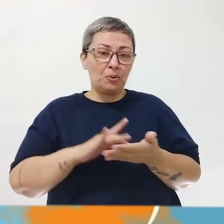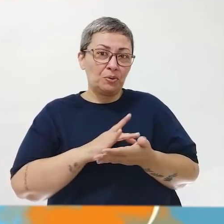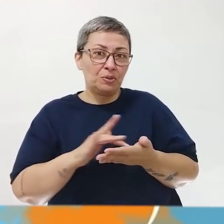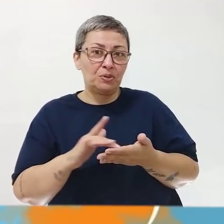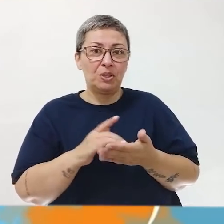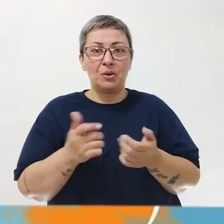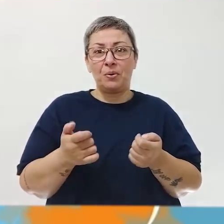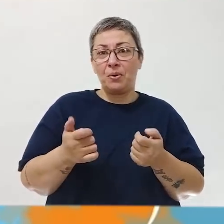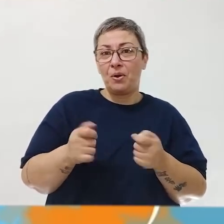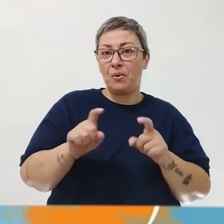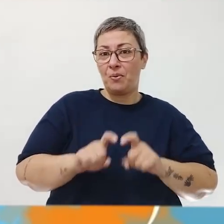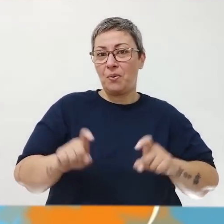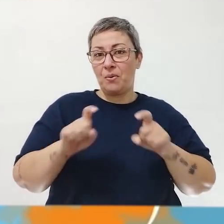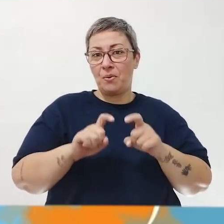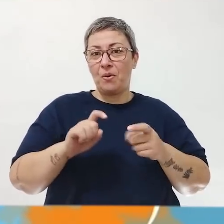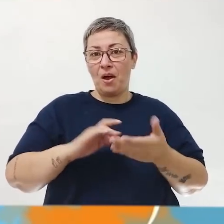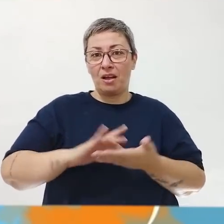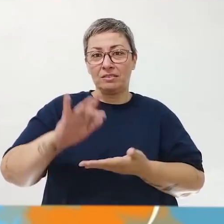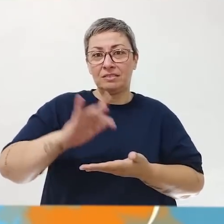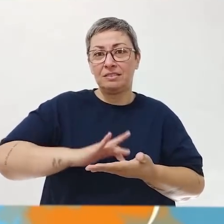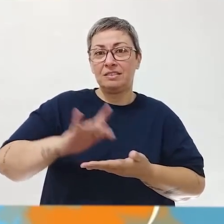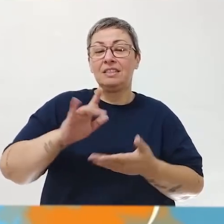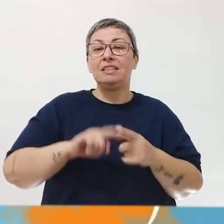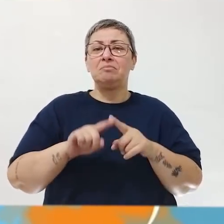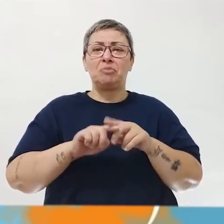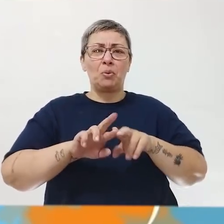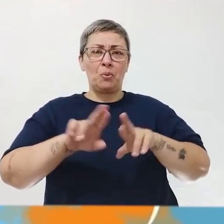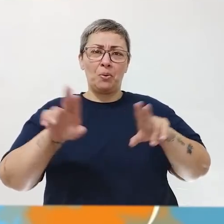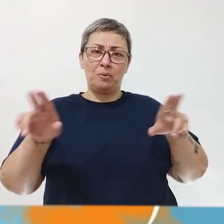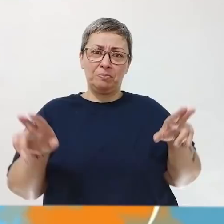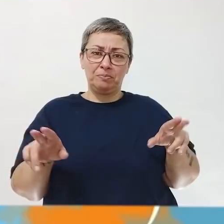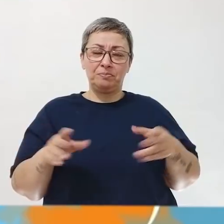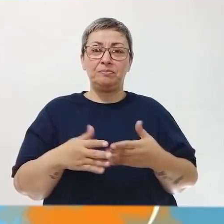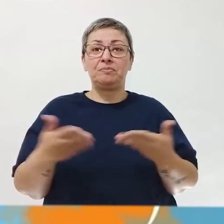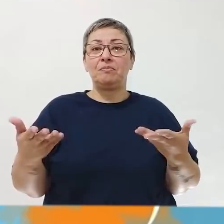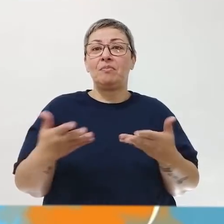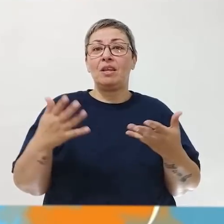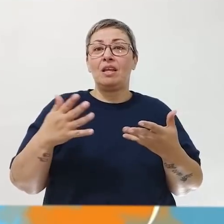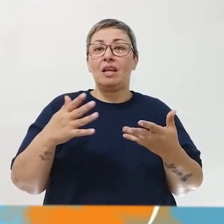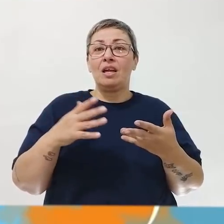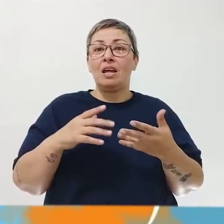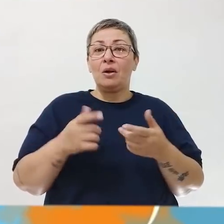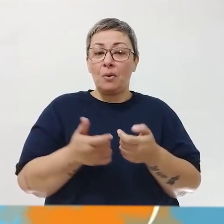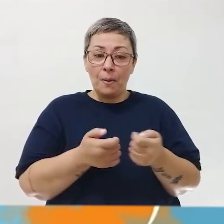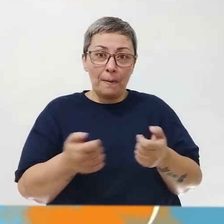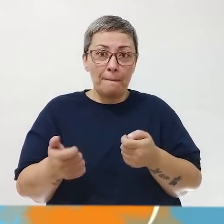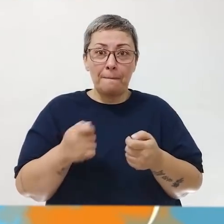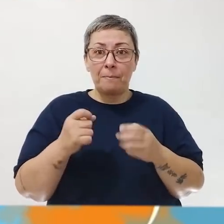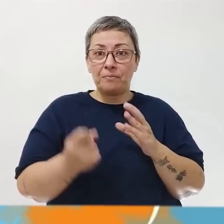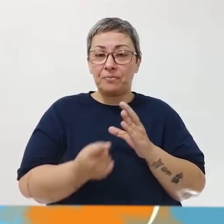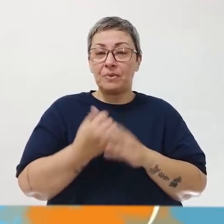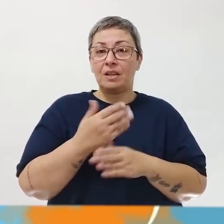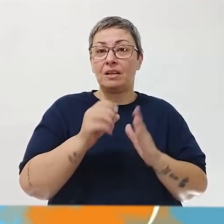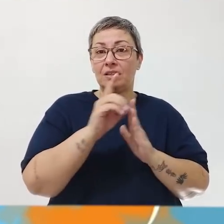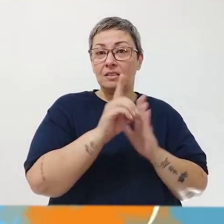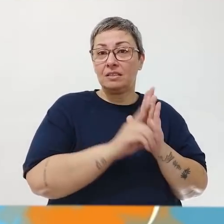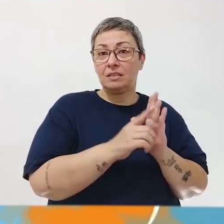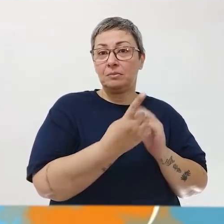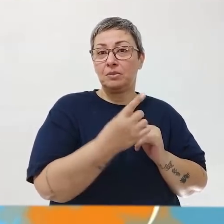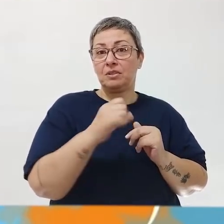celular, videogame, computador, tablet, entre outros aparelhos. Os jogos eletrônicos foram criados na década